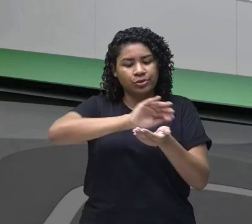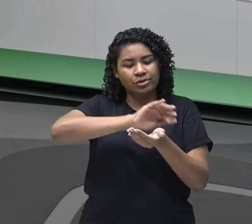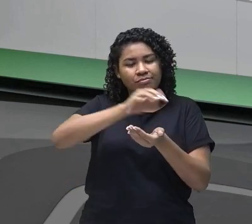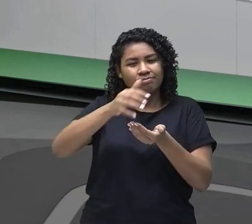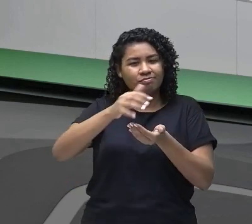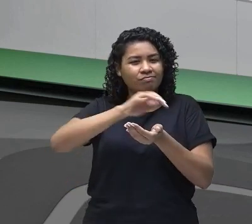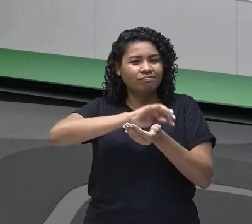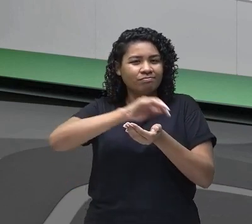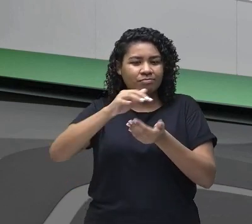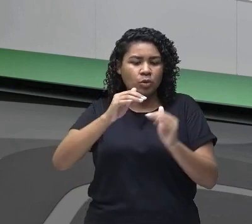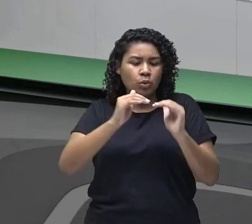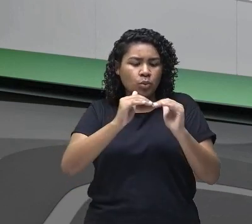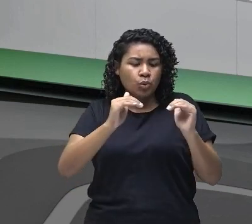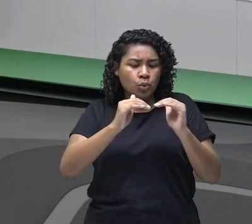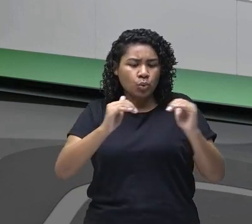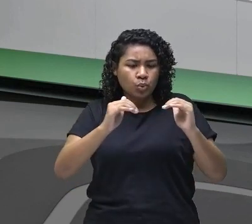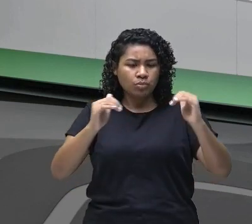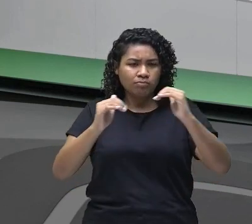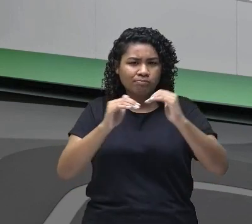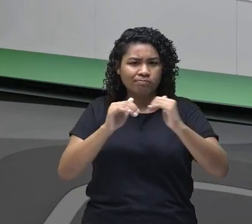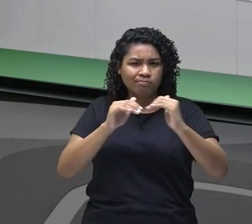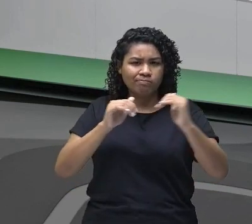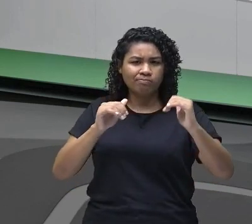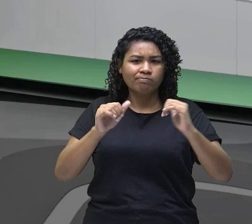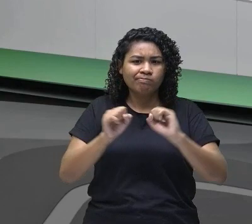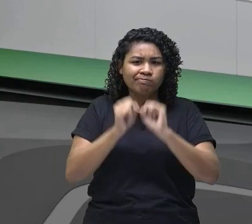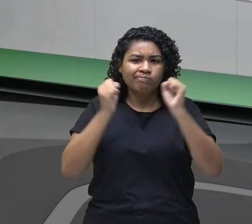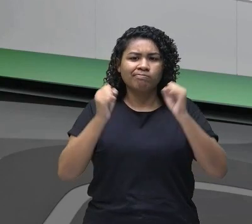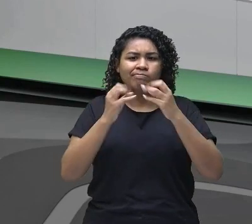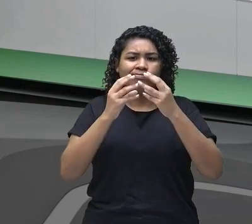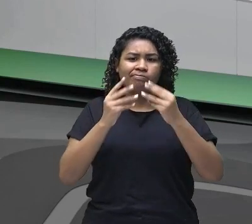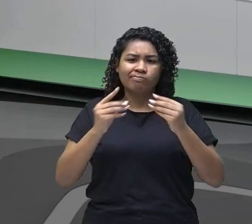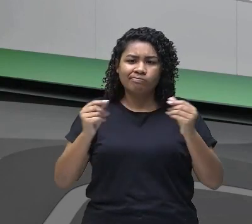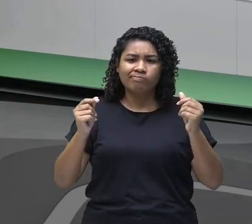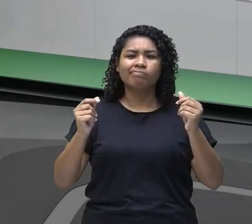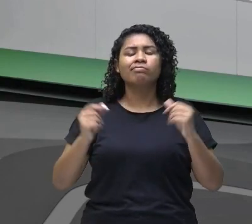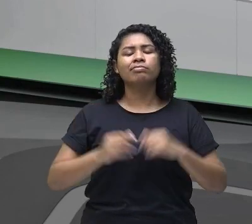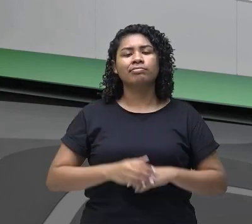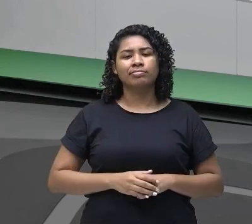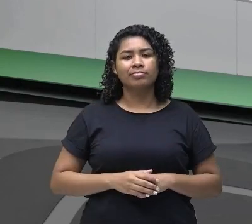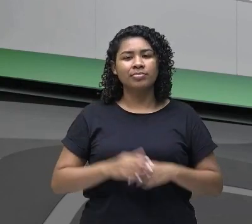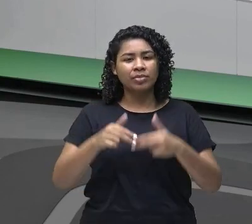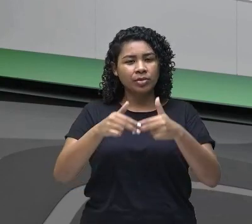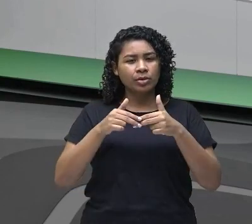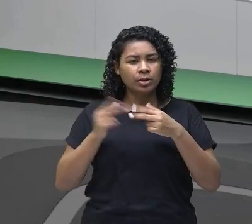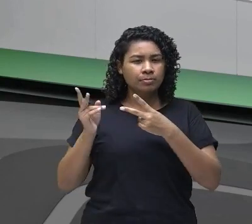camada. Novamente, para a gente não esquecer que existem